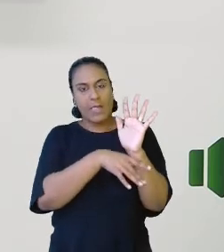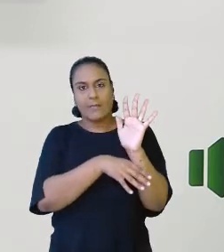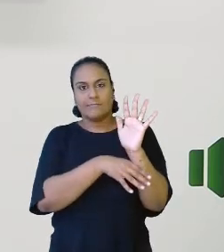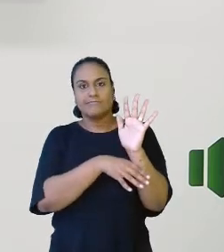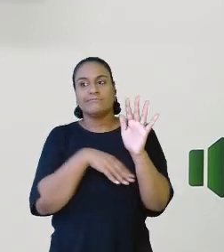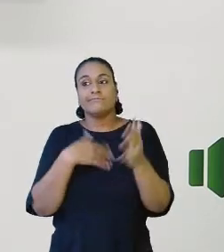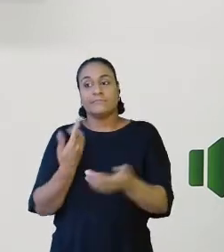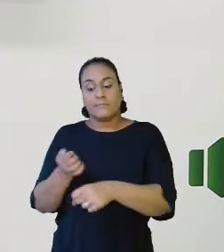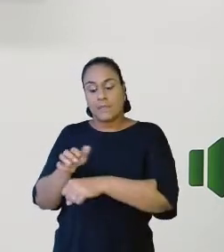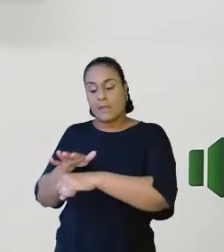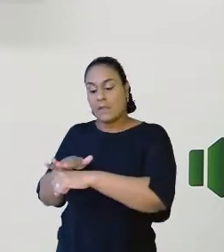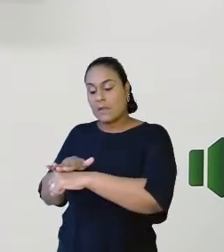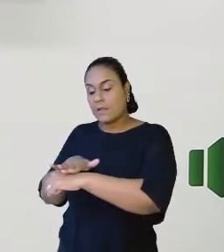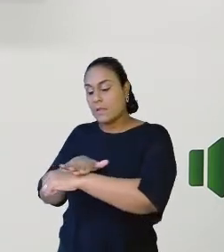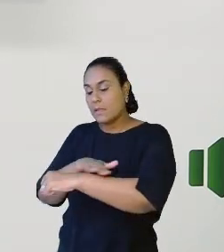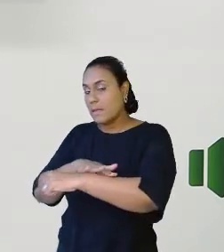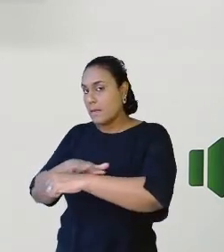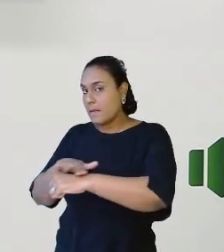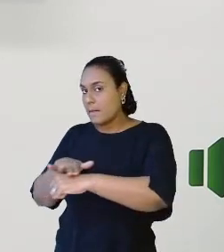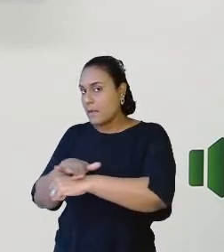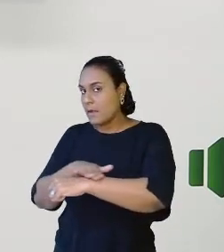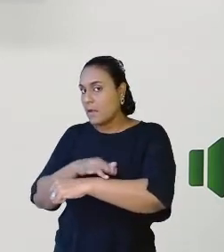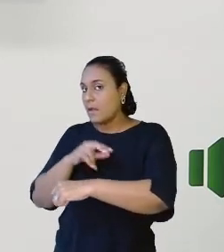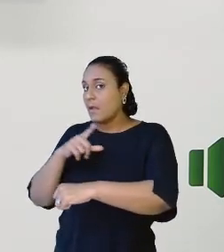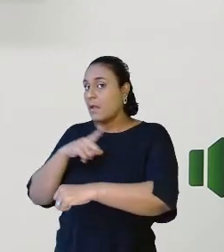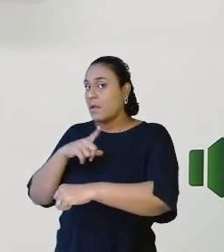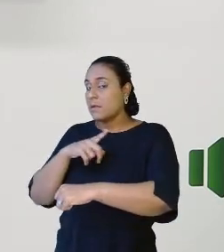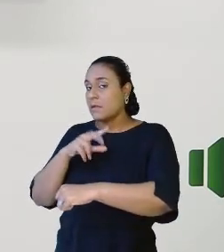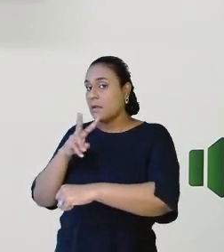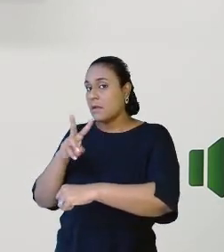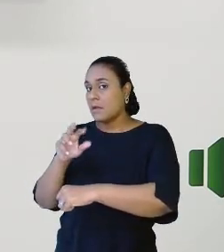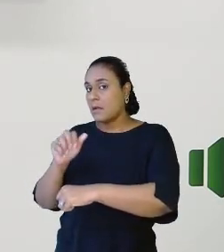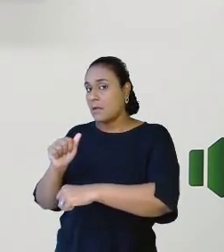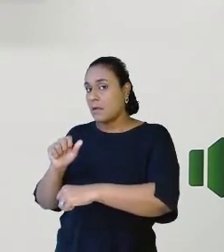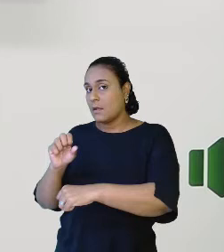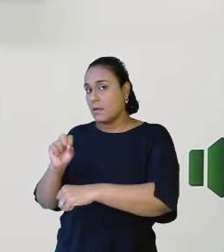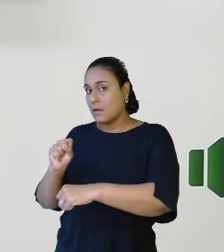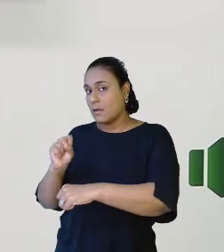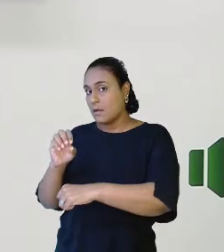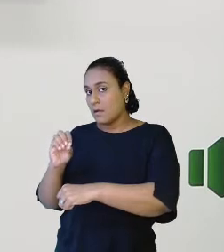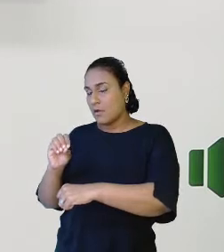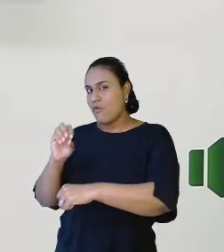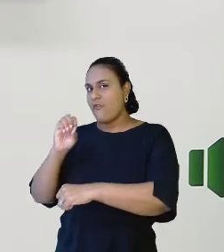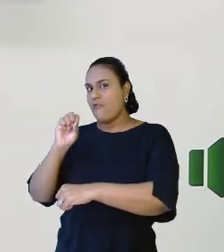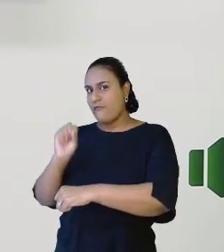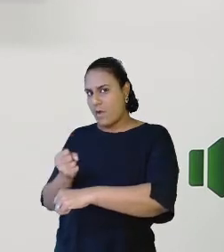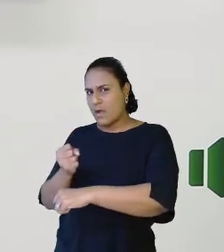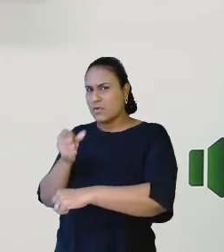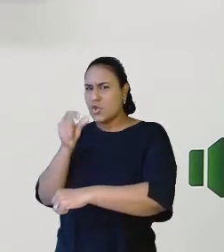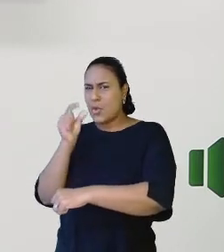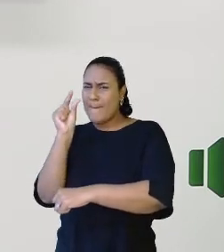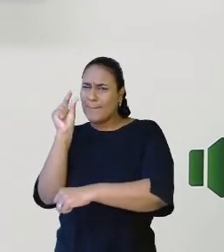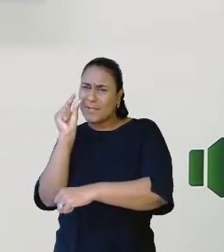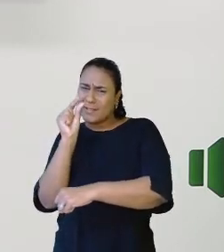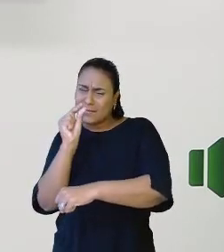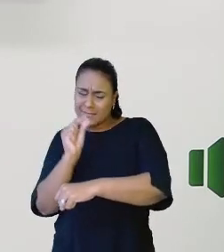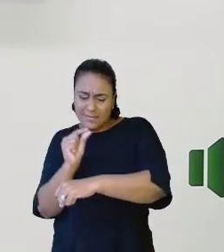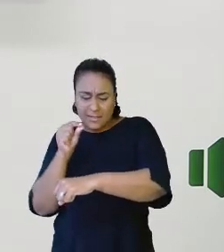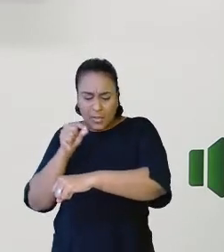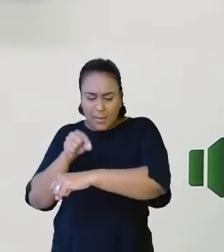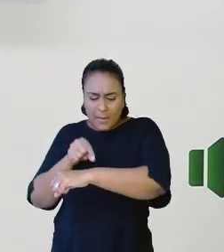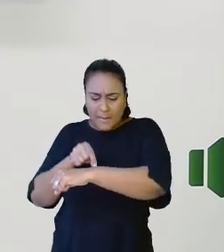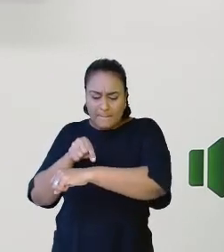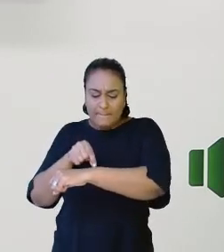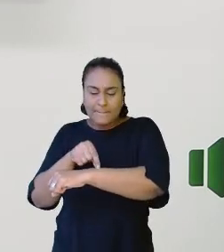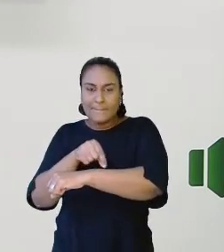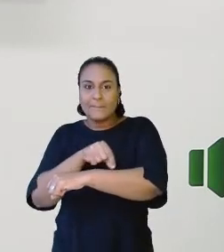aqui na parte mais externa, os vasos capilares. São vasos, são microvasos e que o